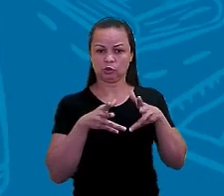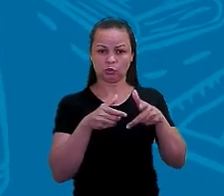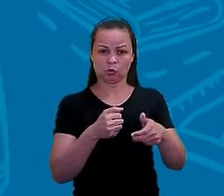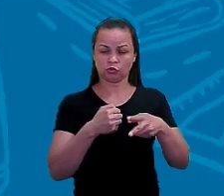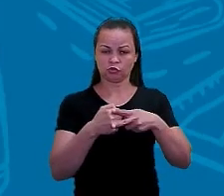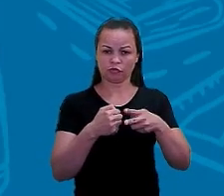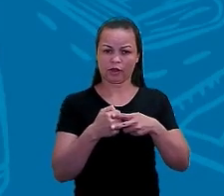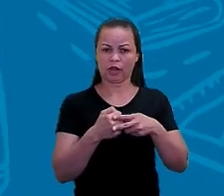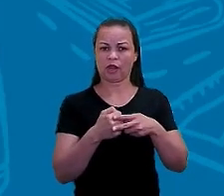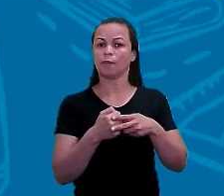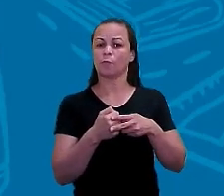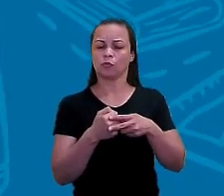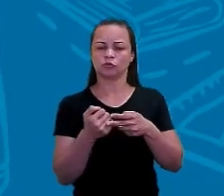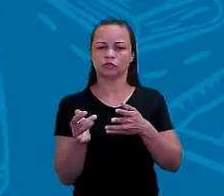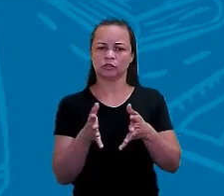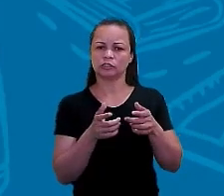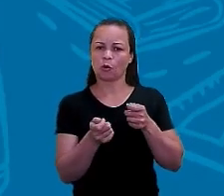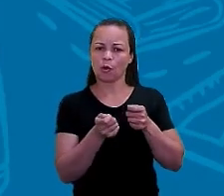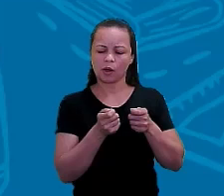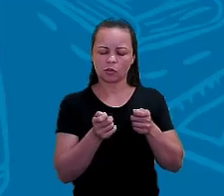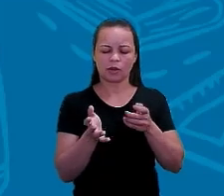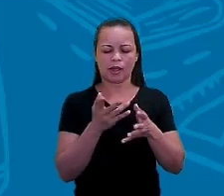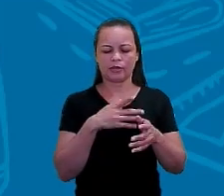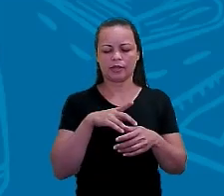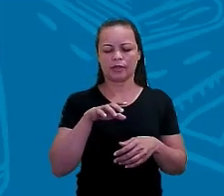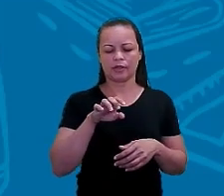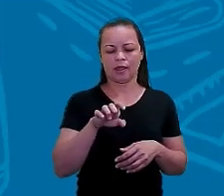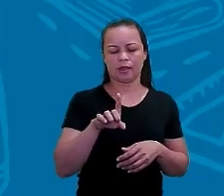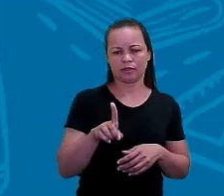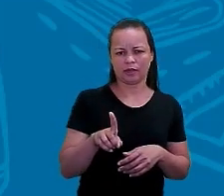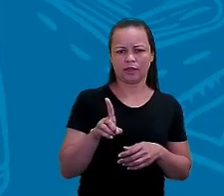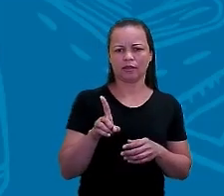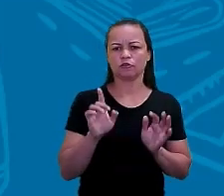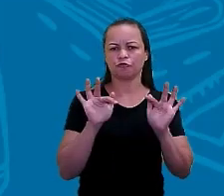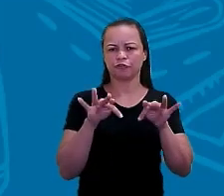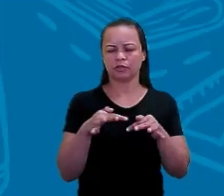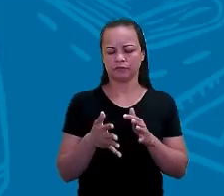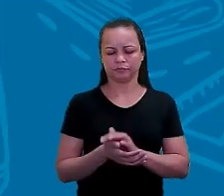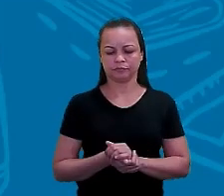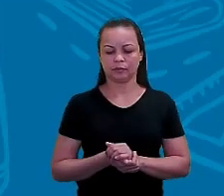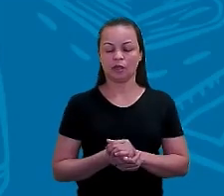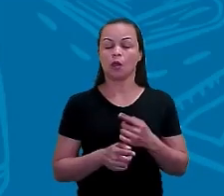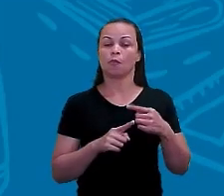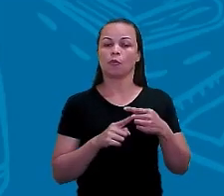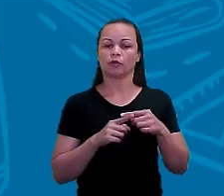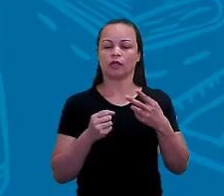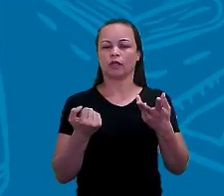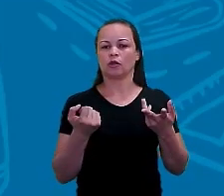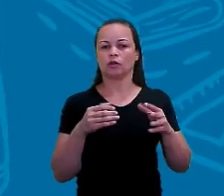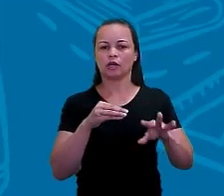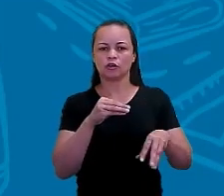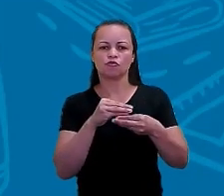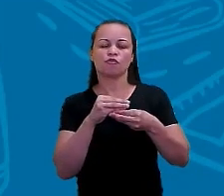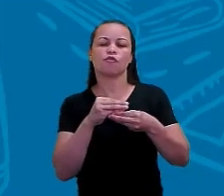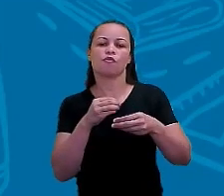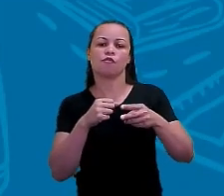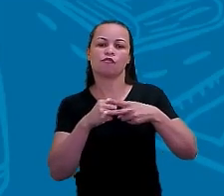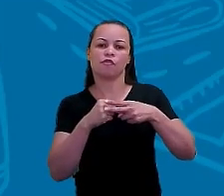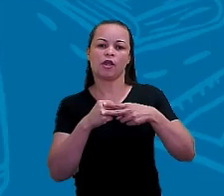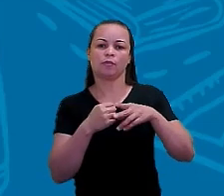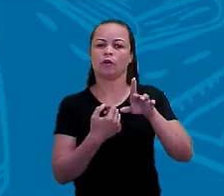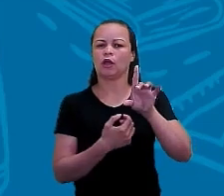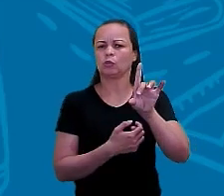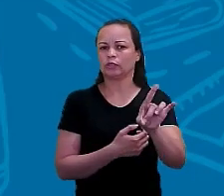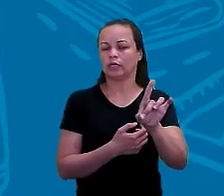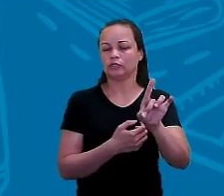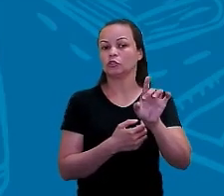terminam em ed? Porque eu tenho um verbo que já termina em e. O caso do verbo like. Então, só acrescenta o d. Like it. Tá?